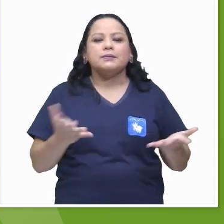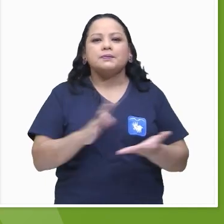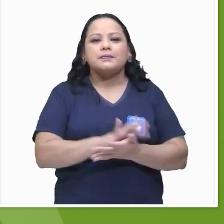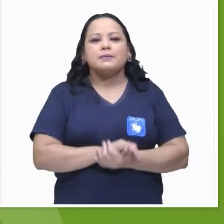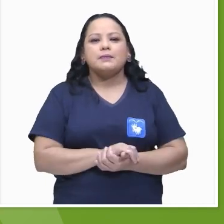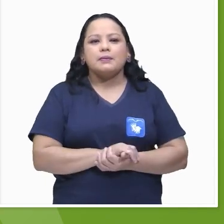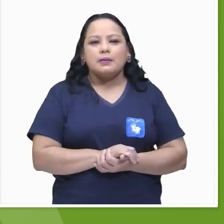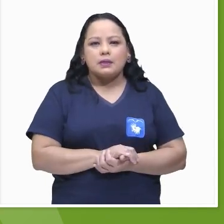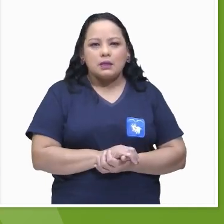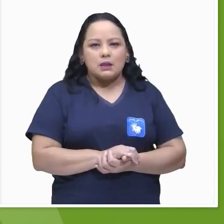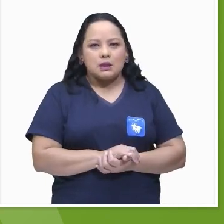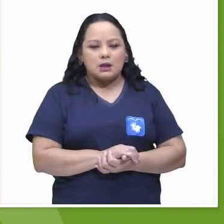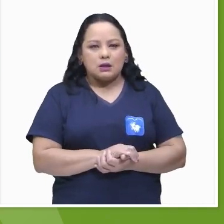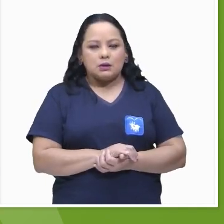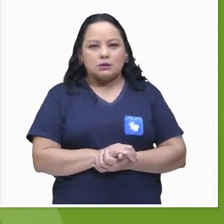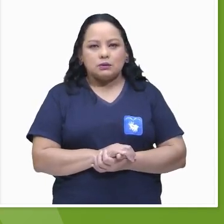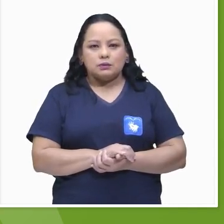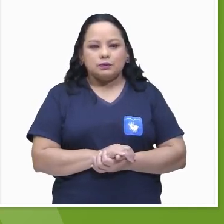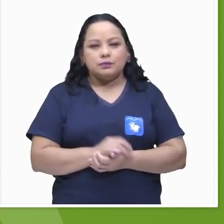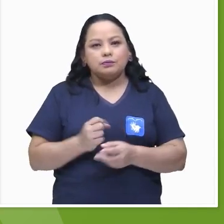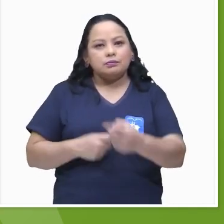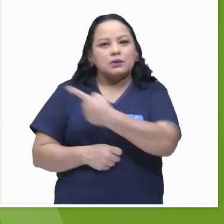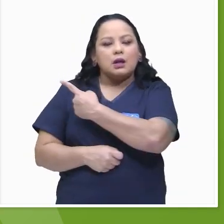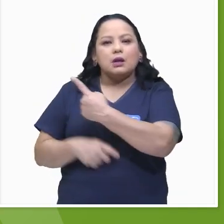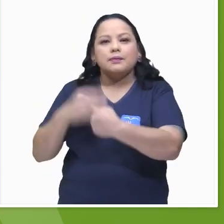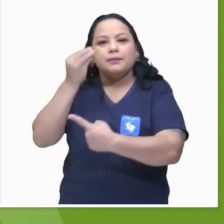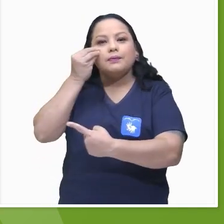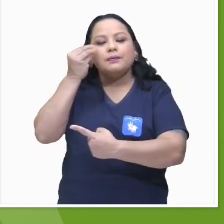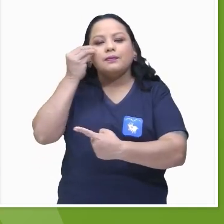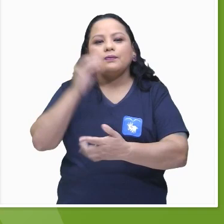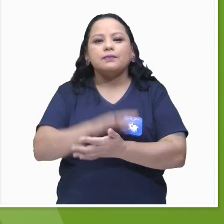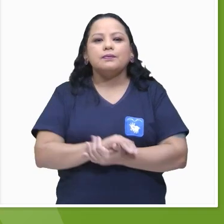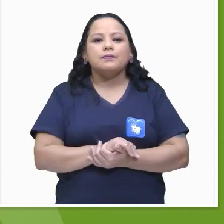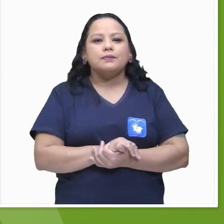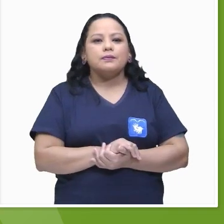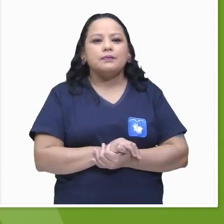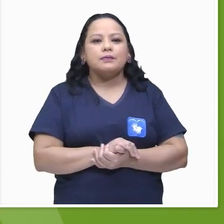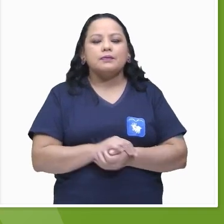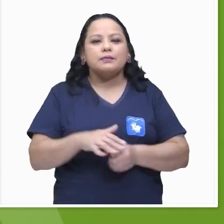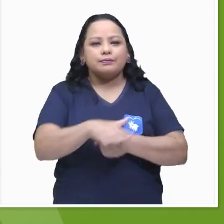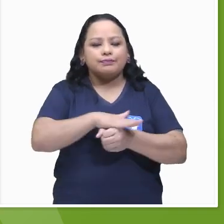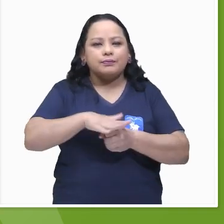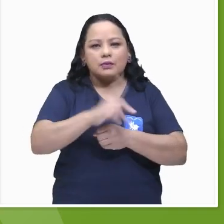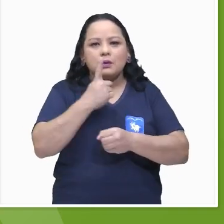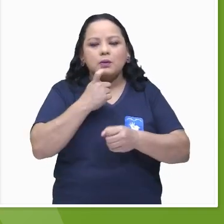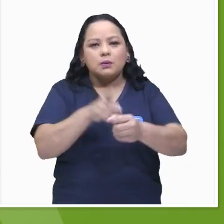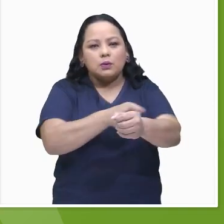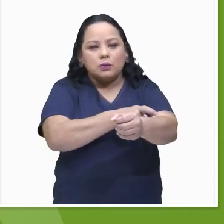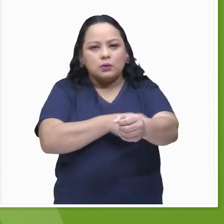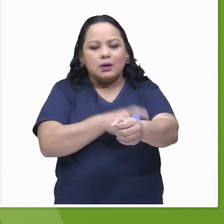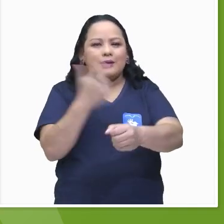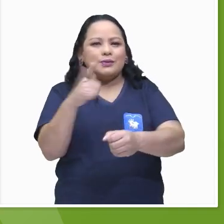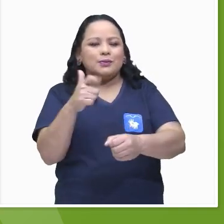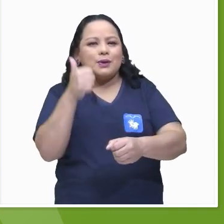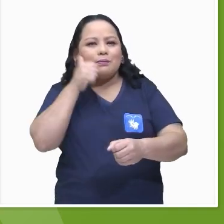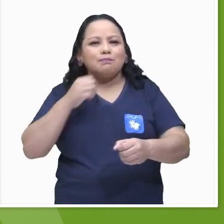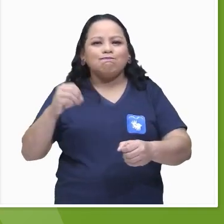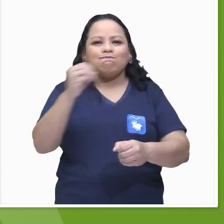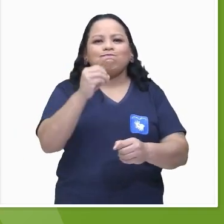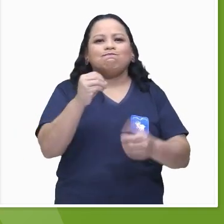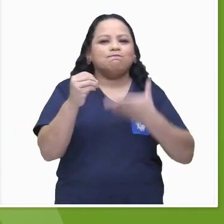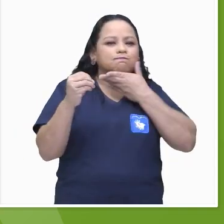E aí, a gente vê aqui, olha só, o endométrio cheio de sangue. E aí, quando não tem a